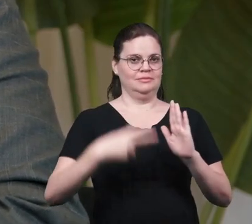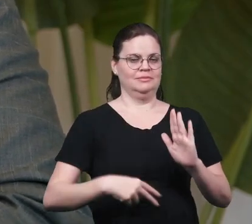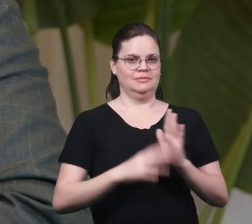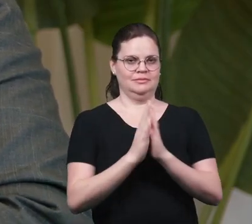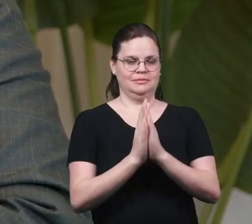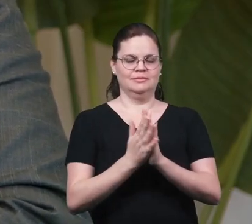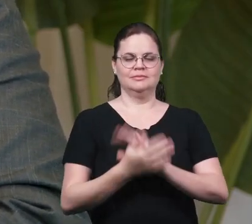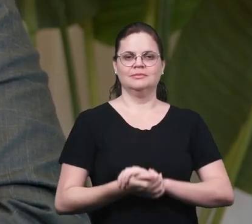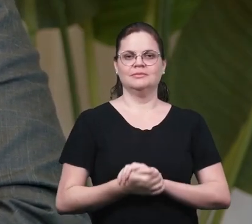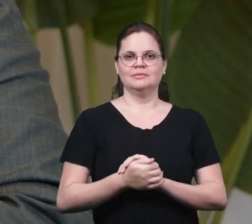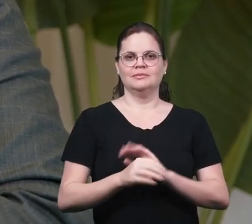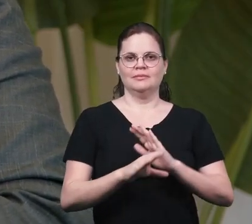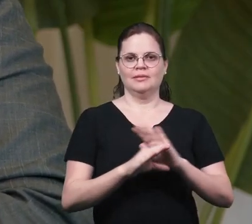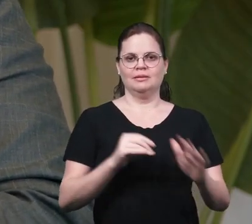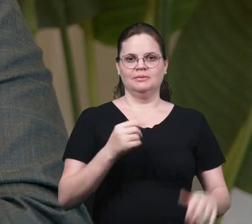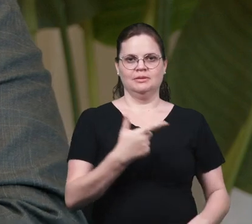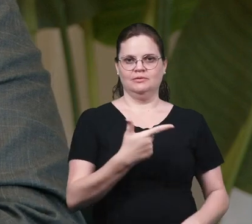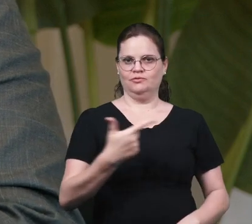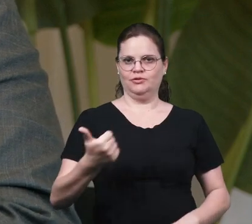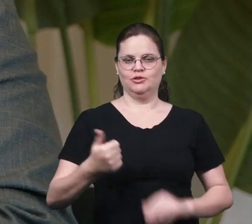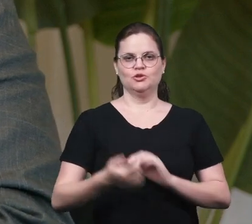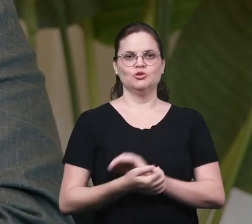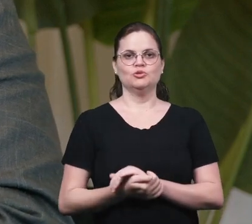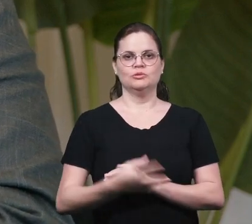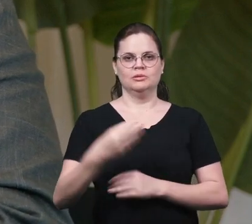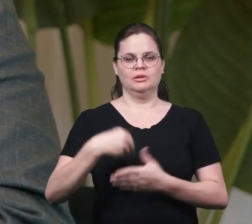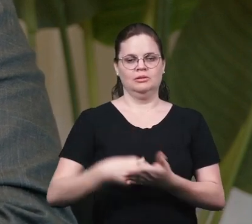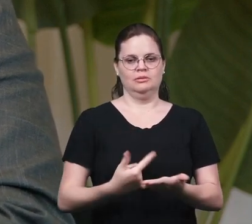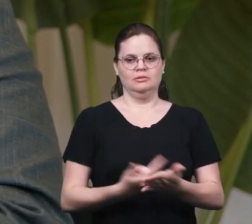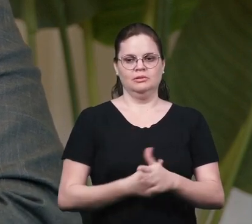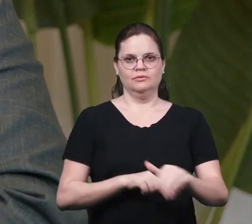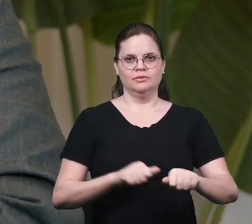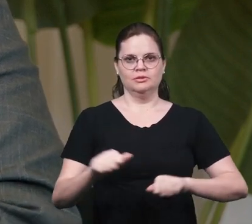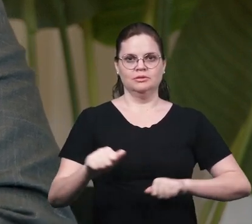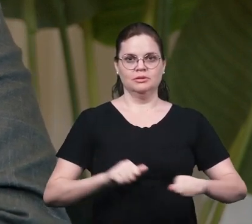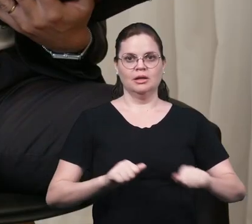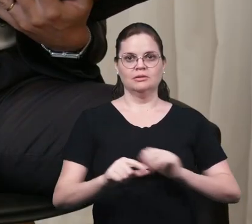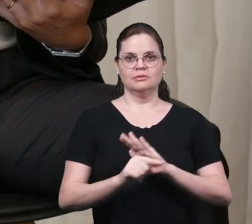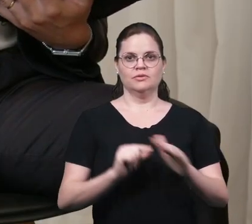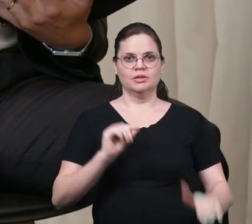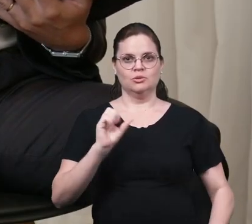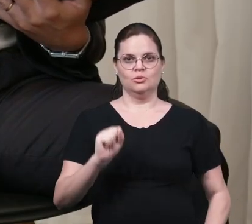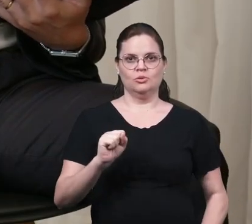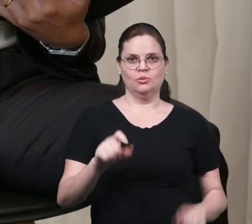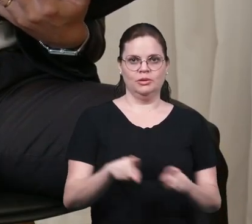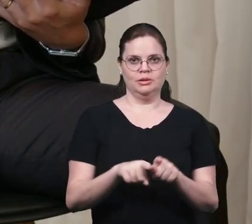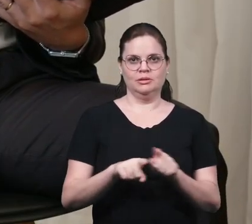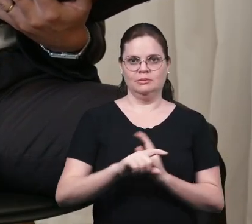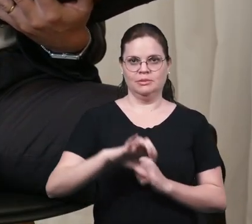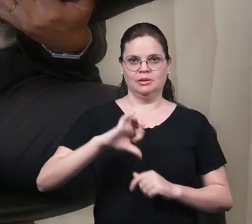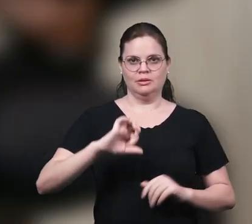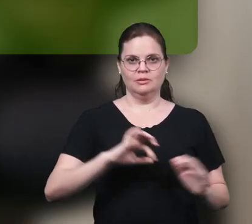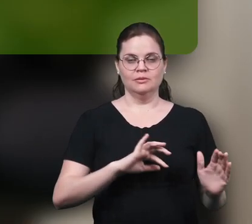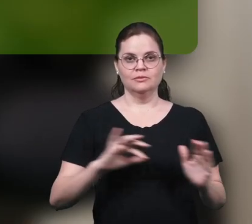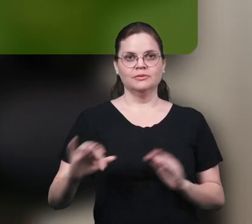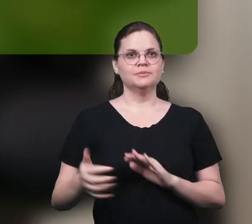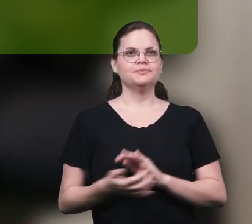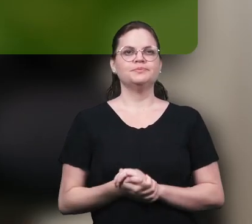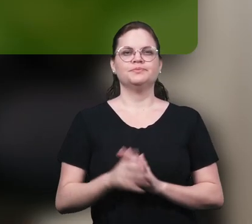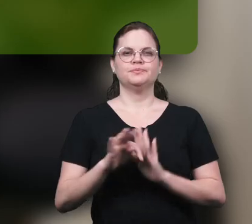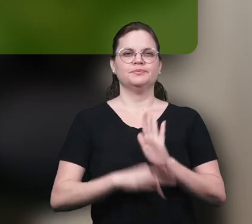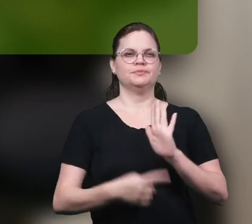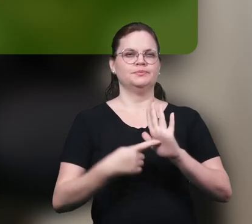o capítulo 21 de Atos, no versículo 8 e 9. Amém. A palavra do Senhor diz assim: no